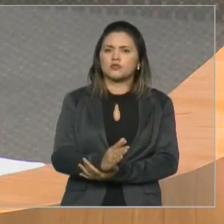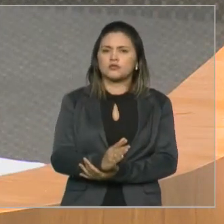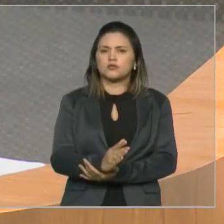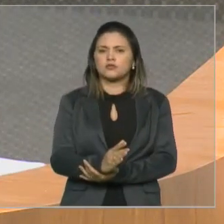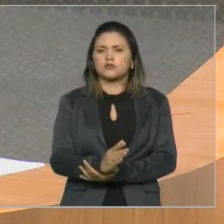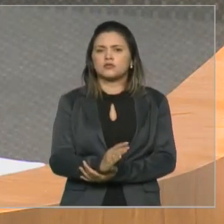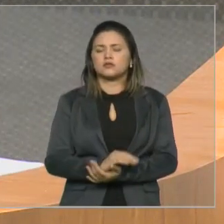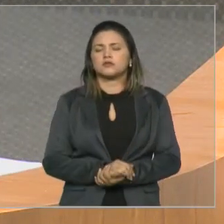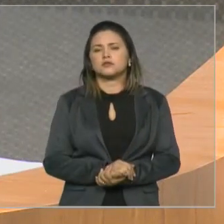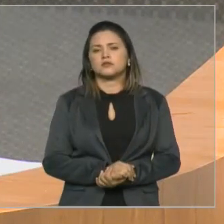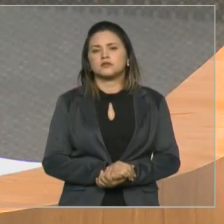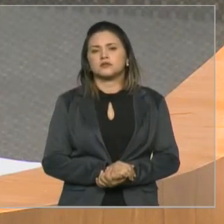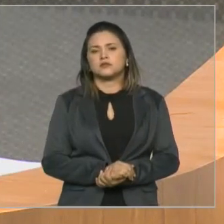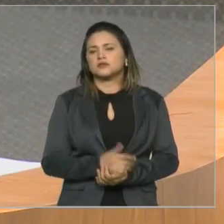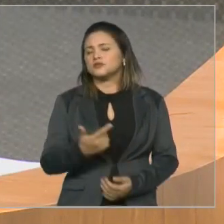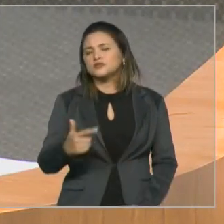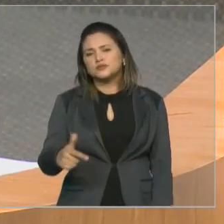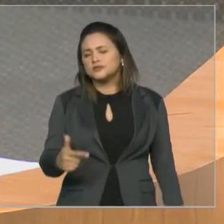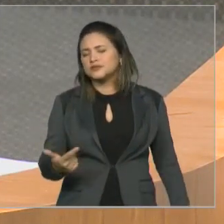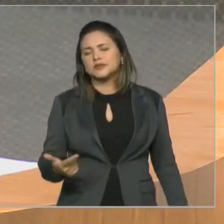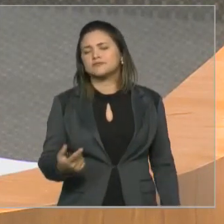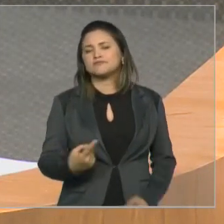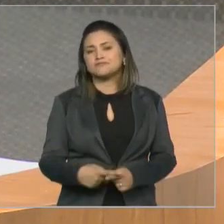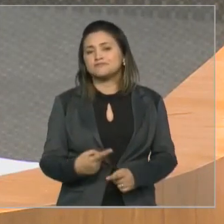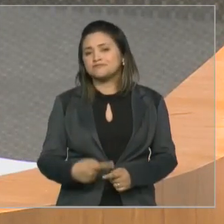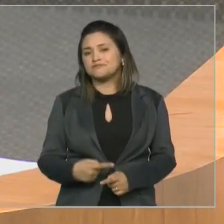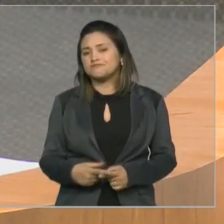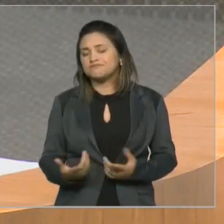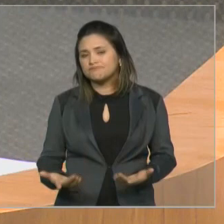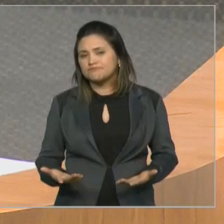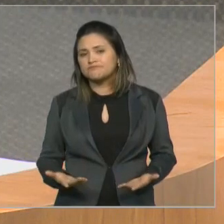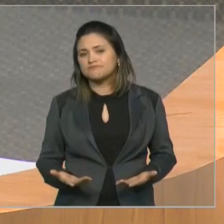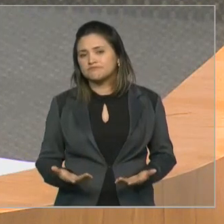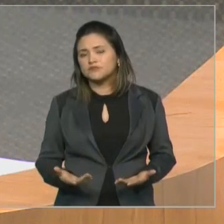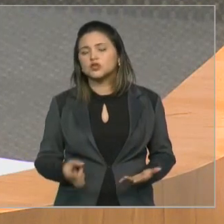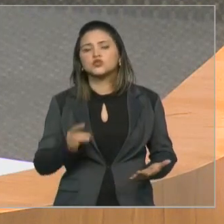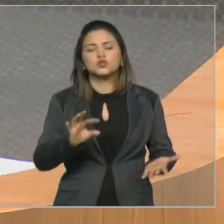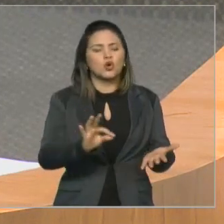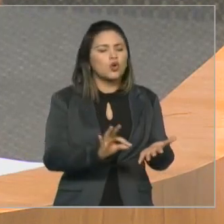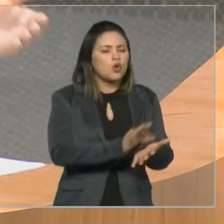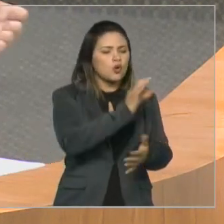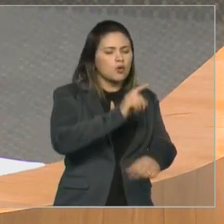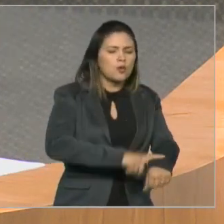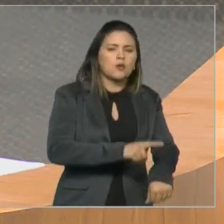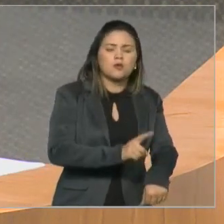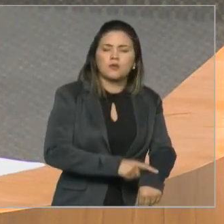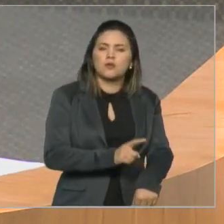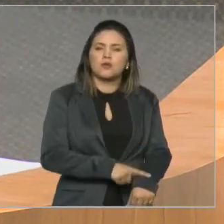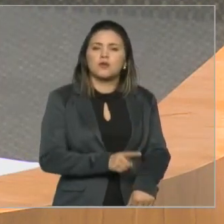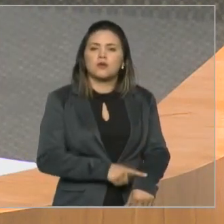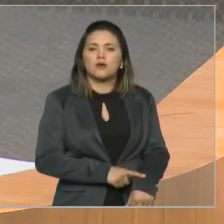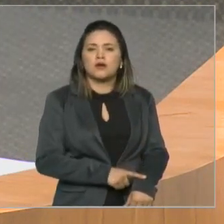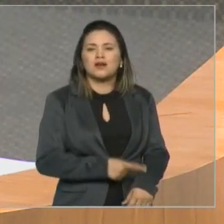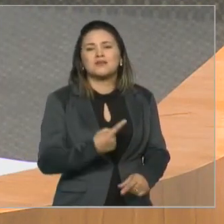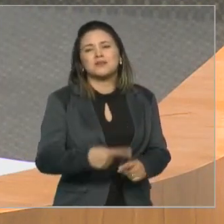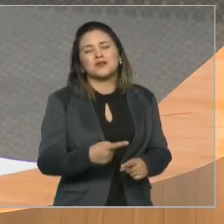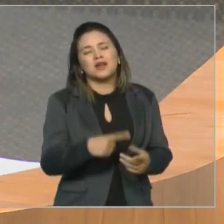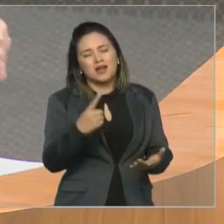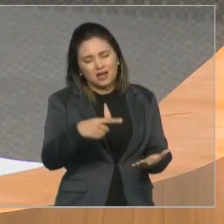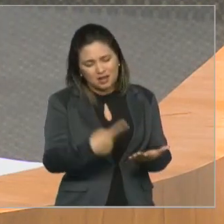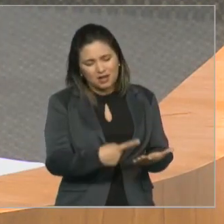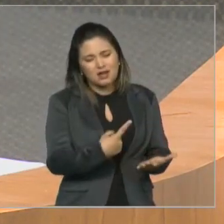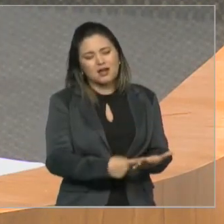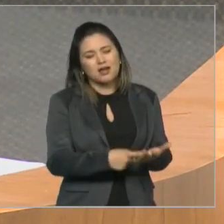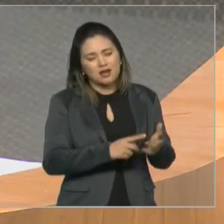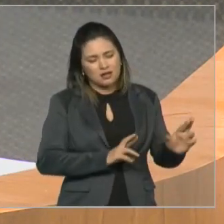precárias, contratações temporárias, para manter as regalias do governo, para manter